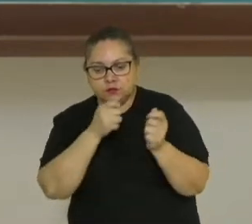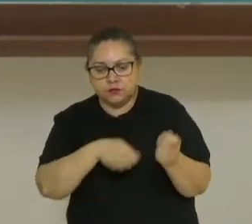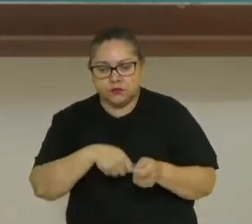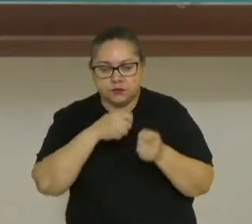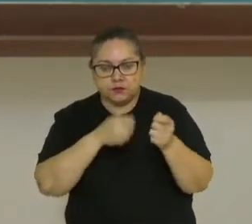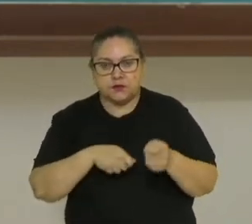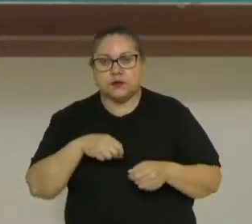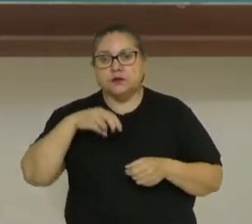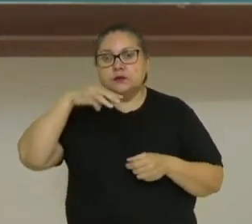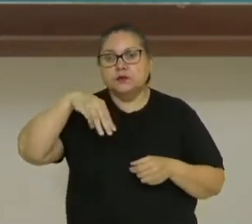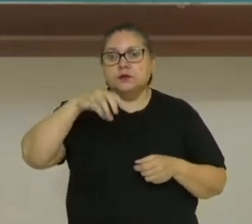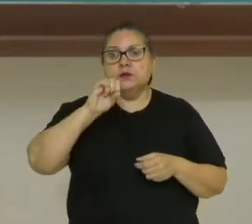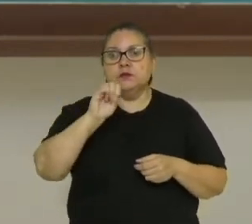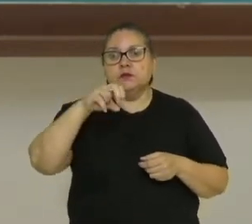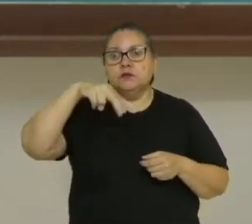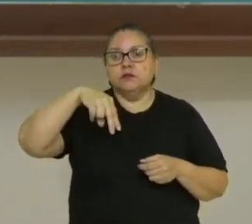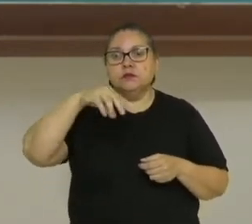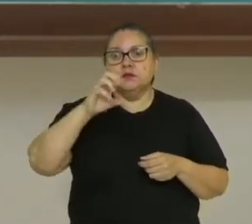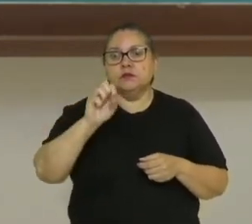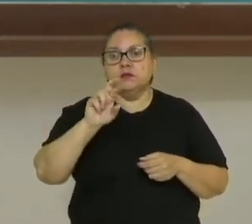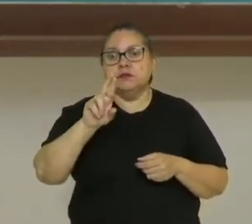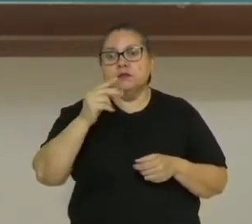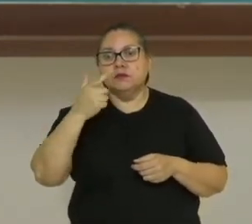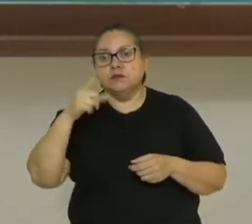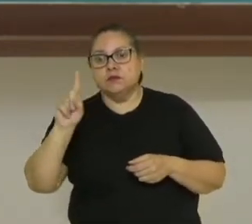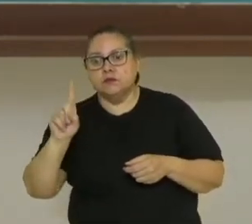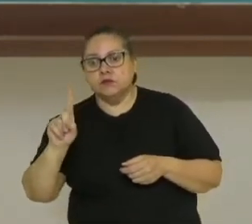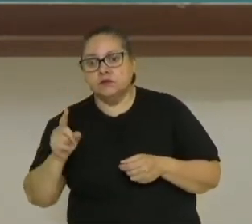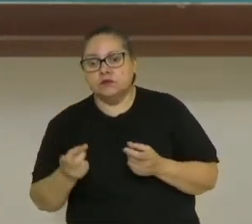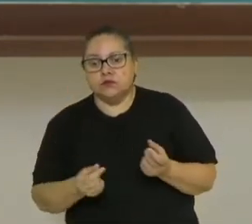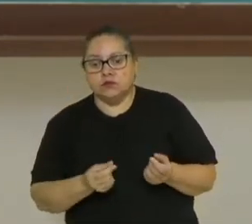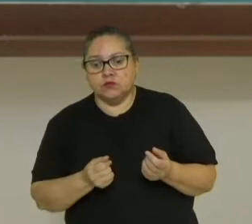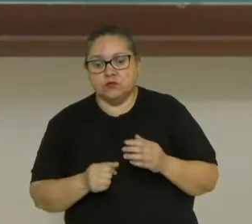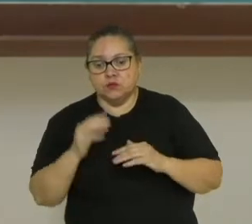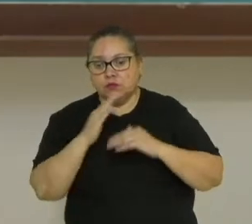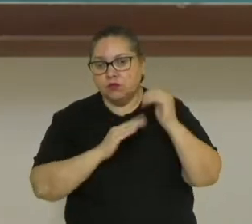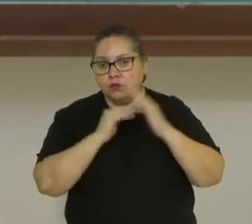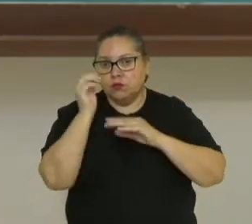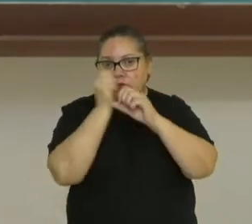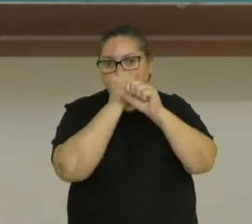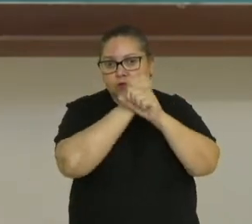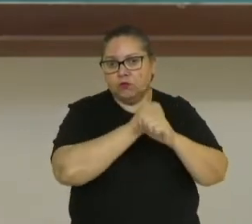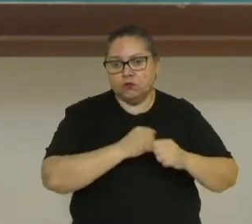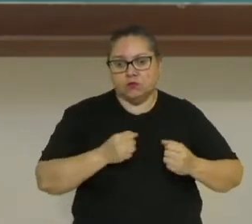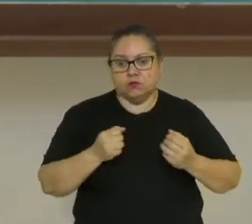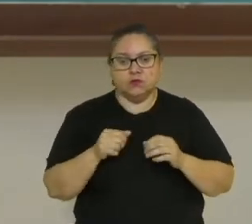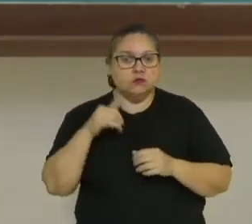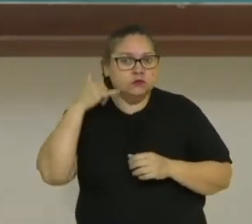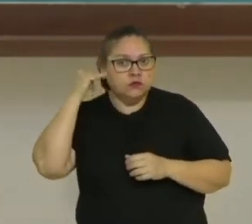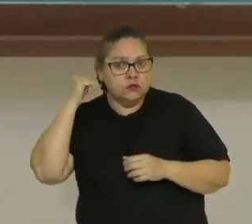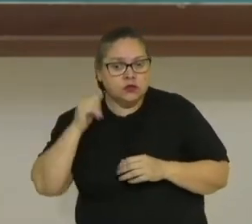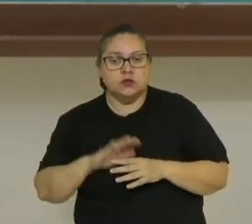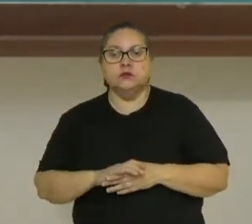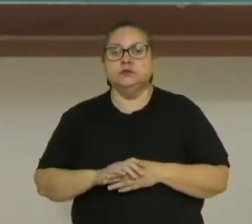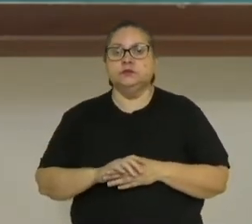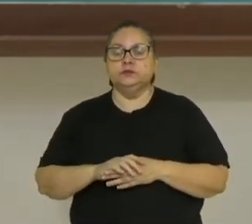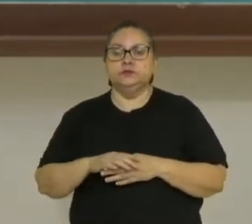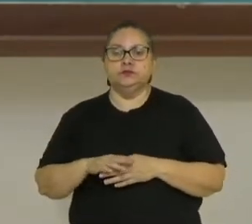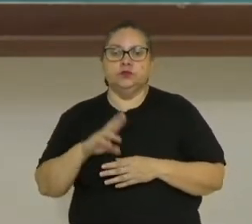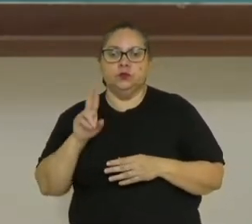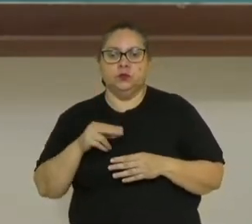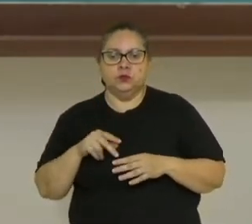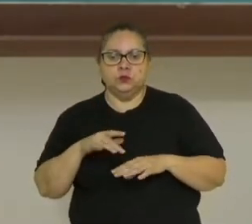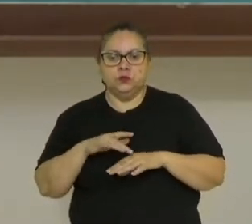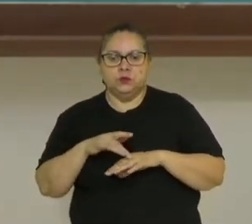mineração, por exemplo, para extrair recursos usados para a construção e confecção de aparelhos celulares, usando